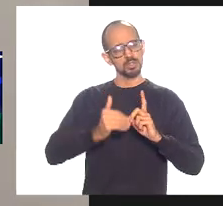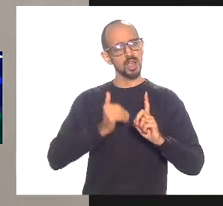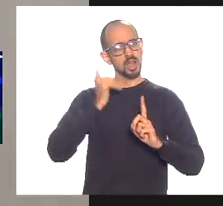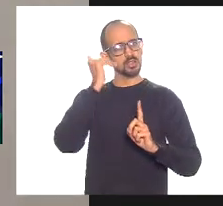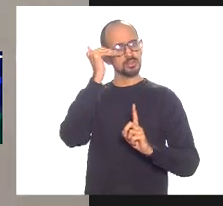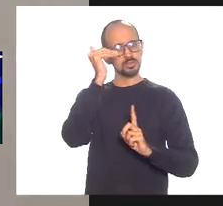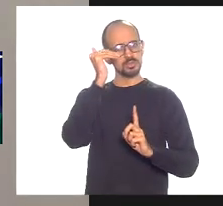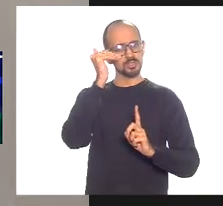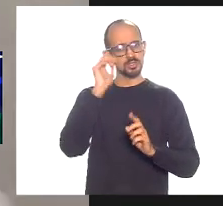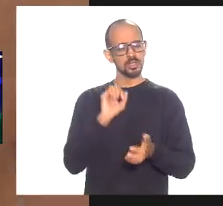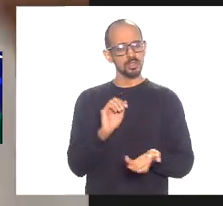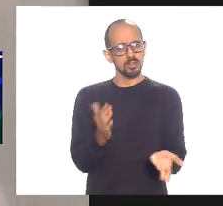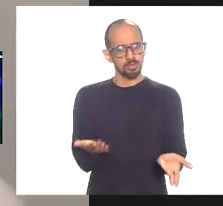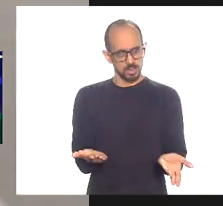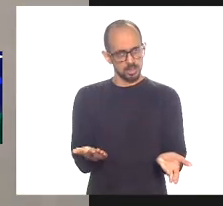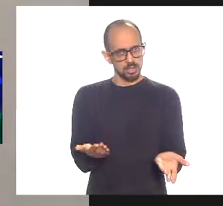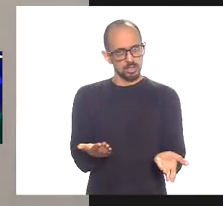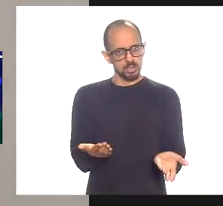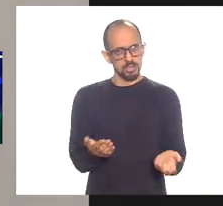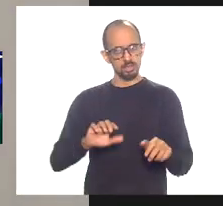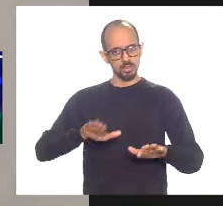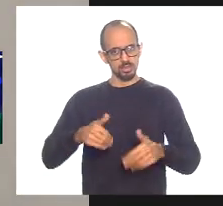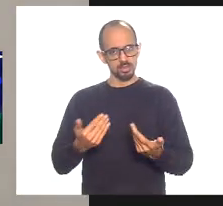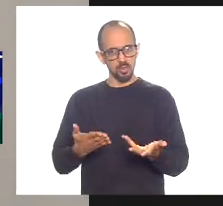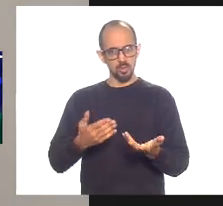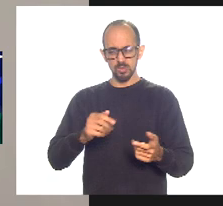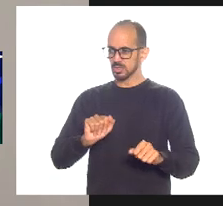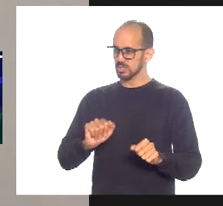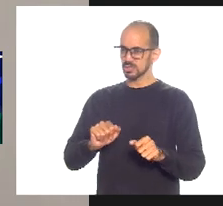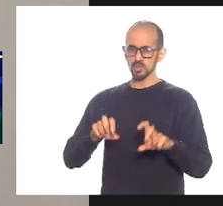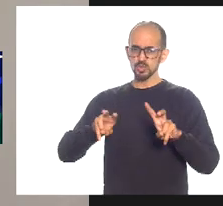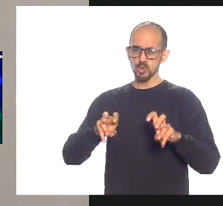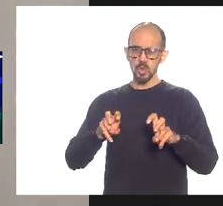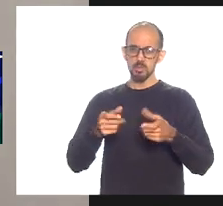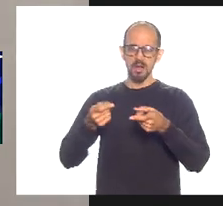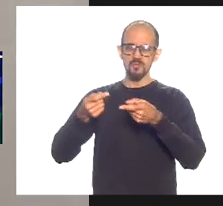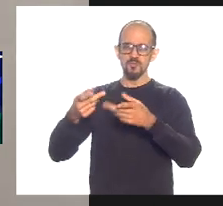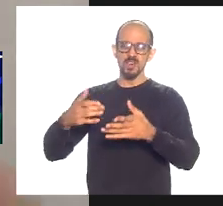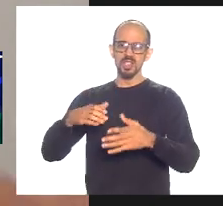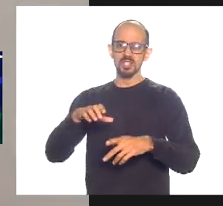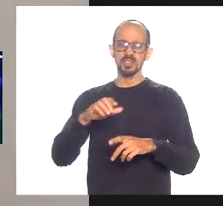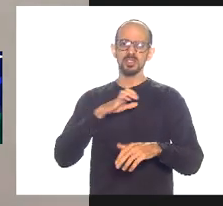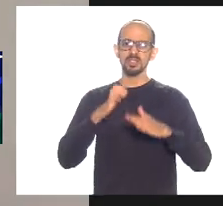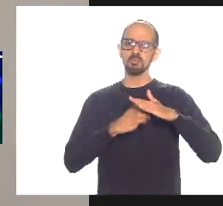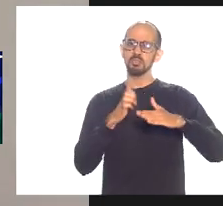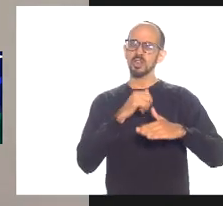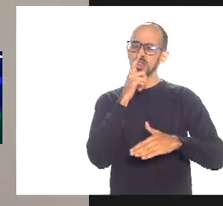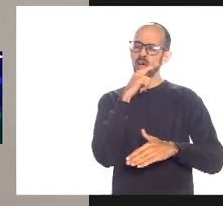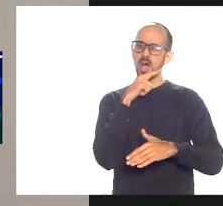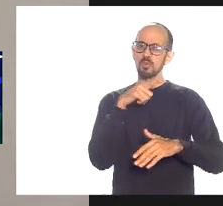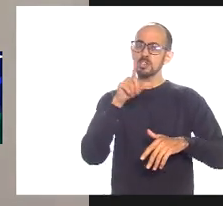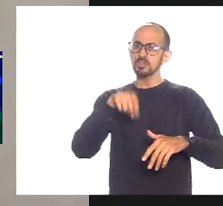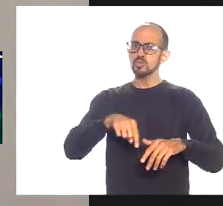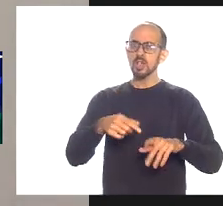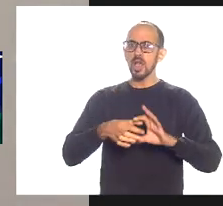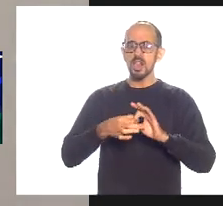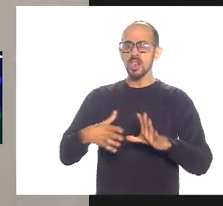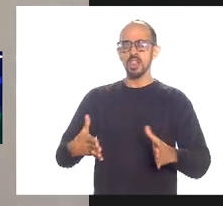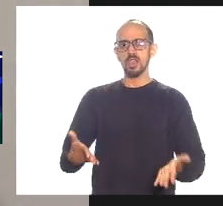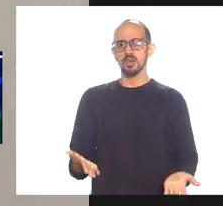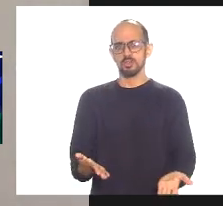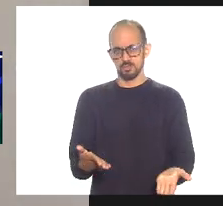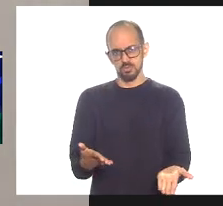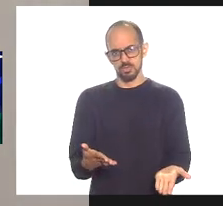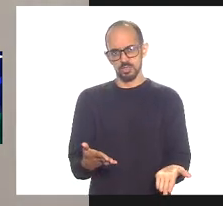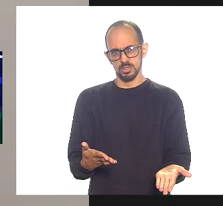essa questão de Nova modelagem da Cedae democrático você não